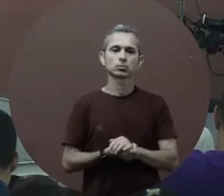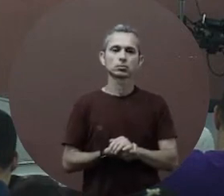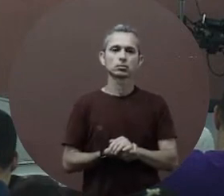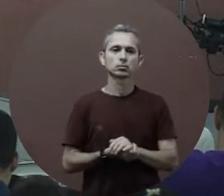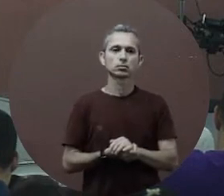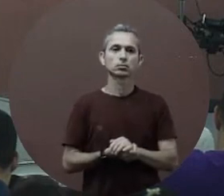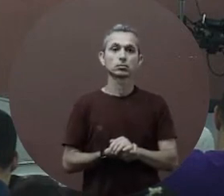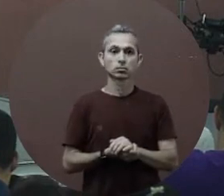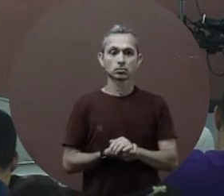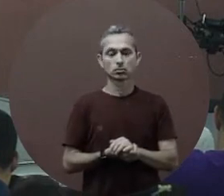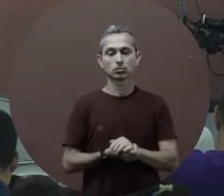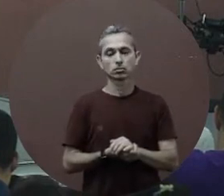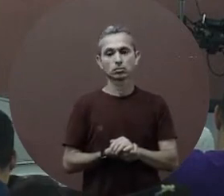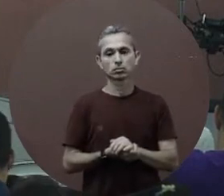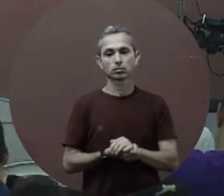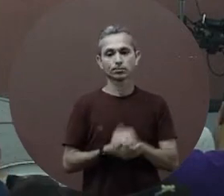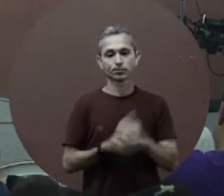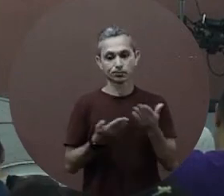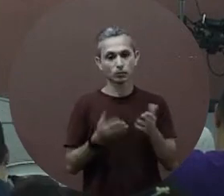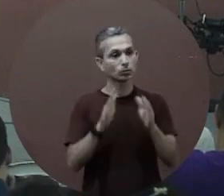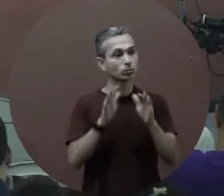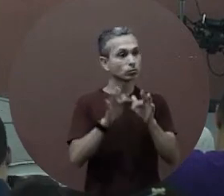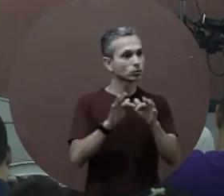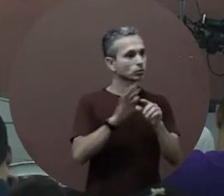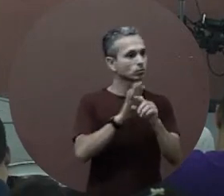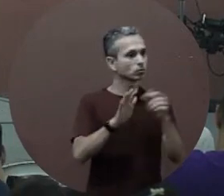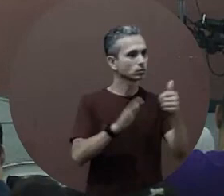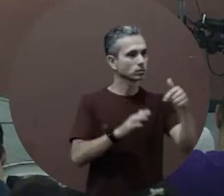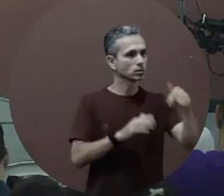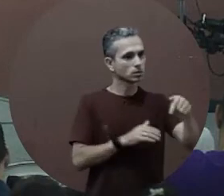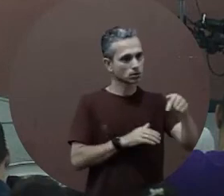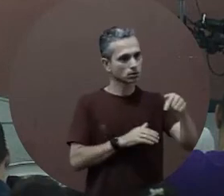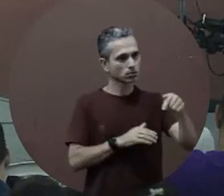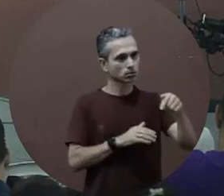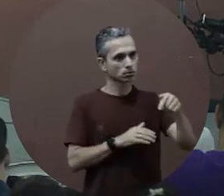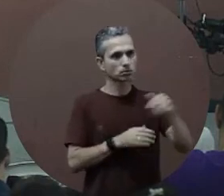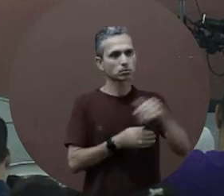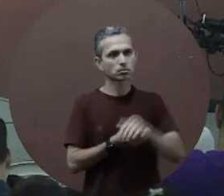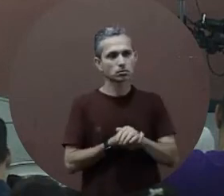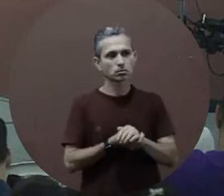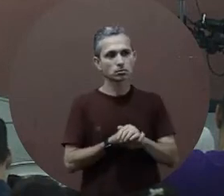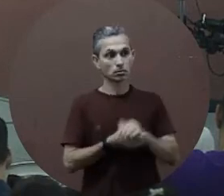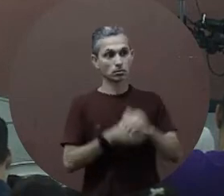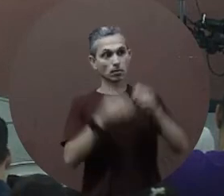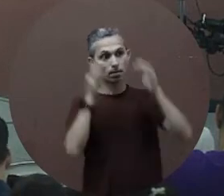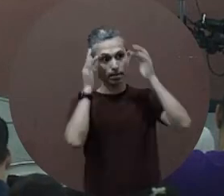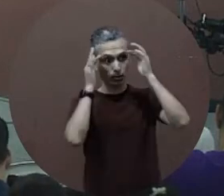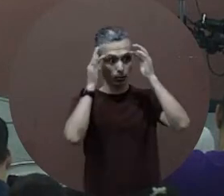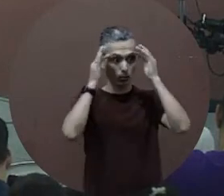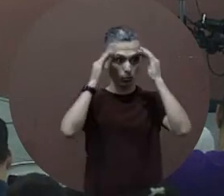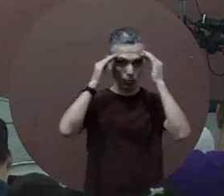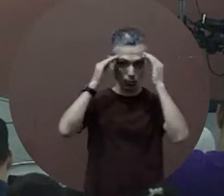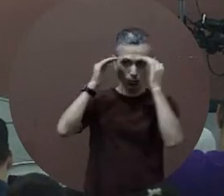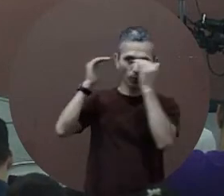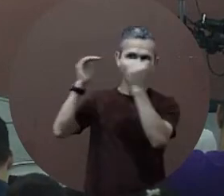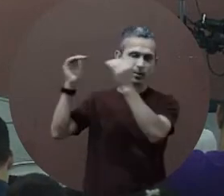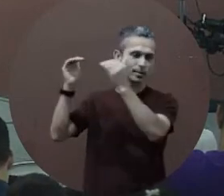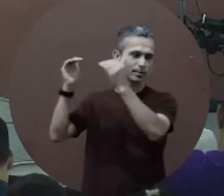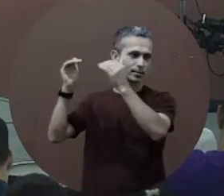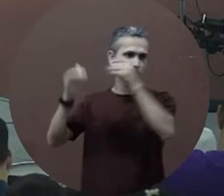Por fim, ele vai dizer no verso 17: obedeçam aos seus líderes e